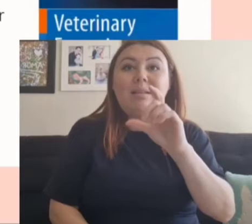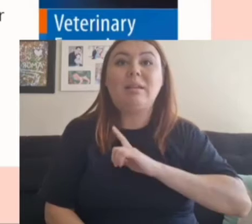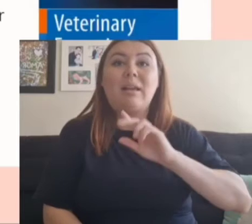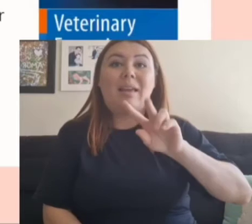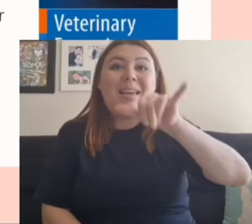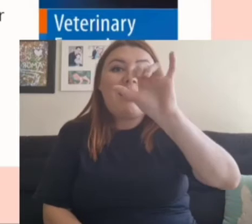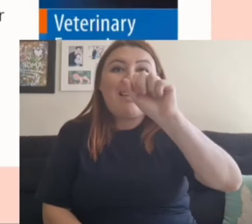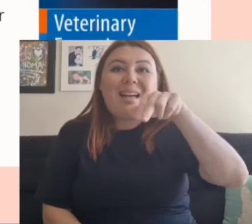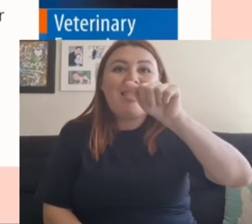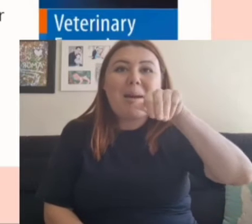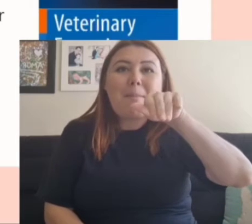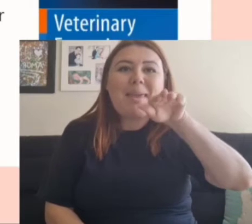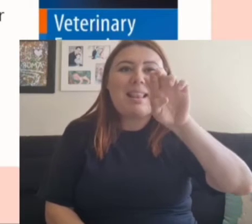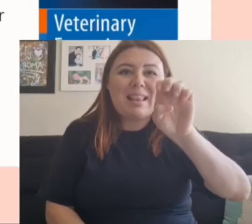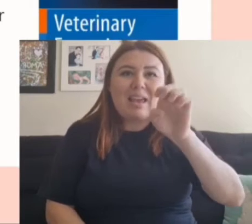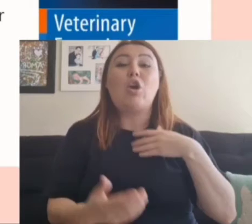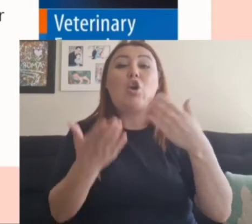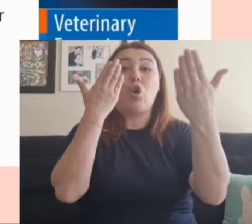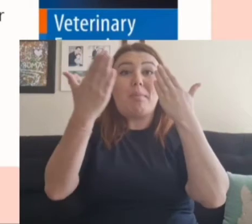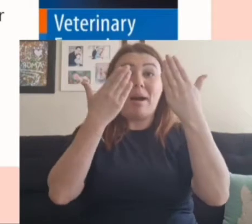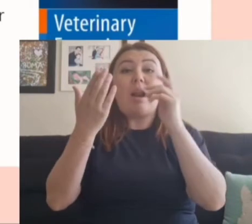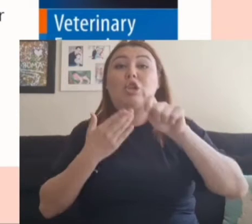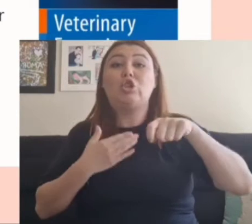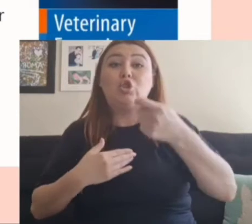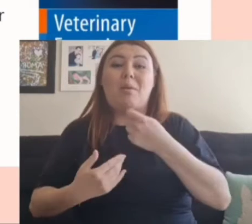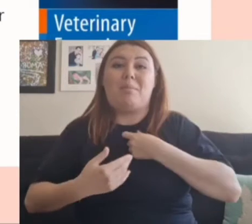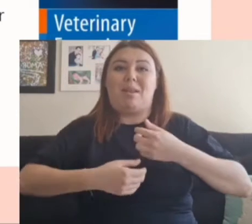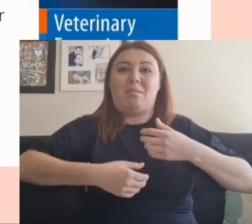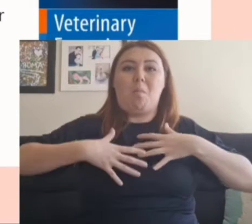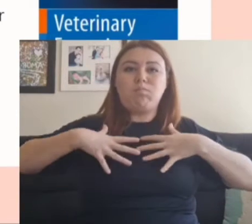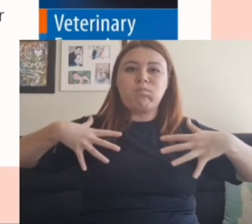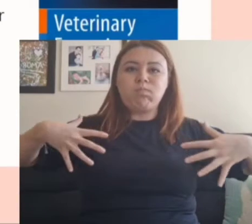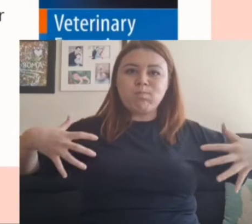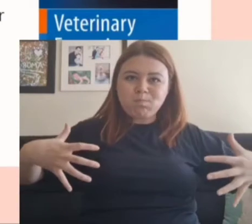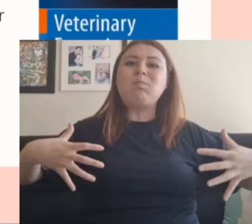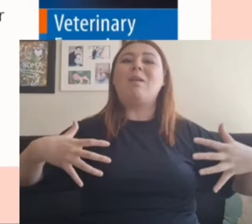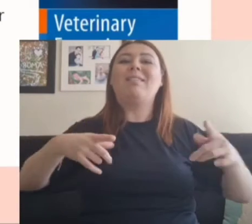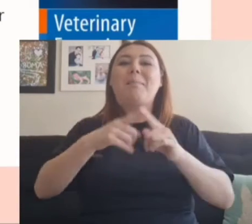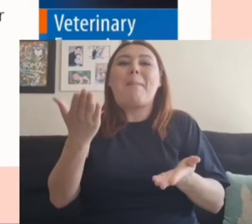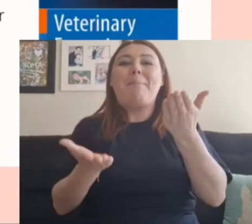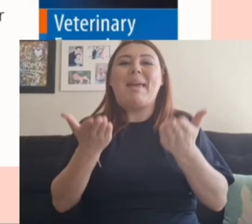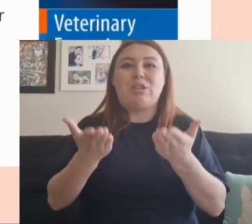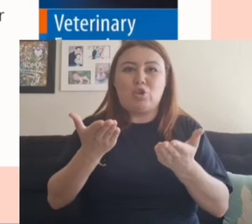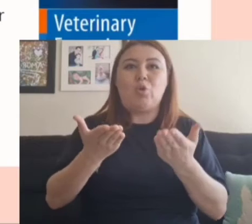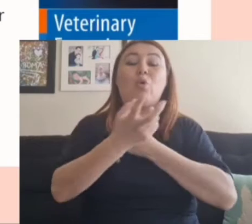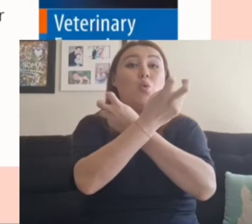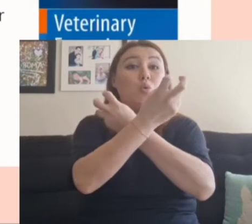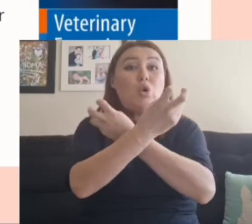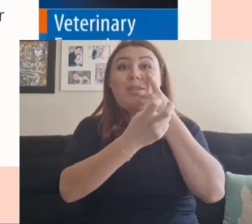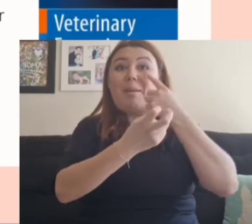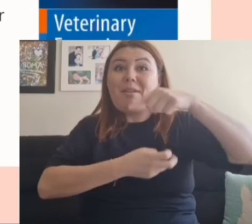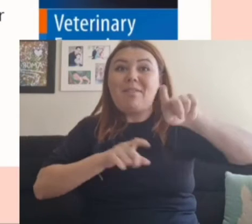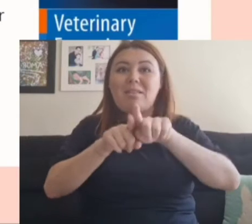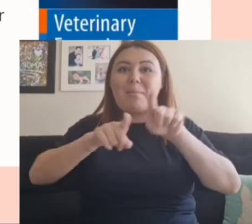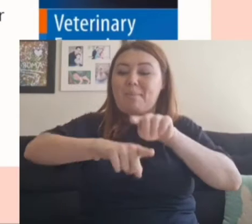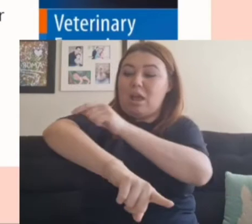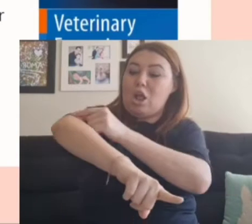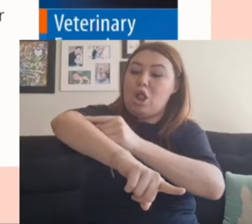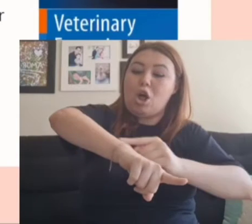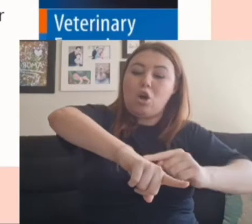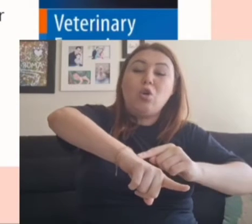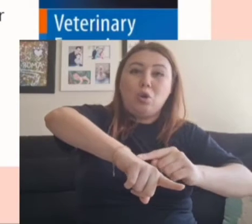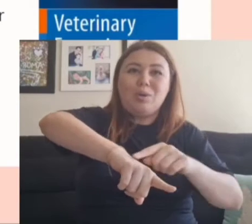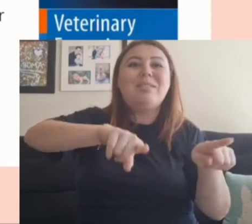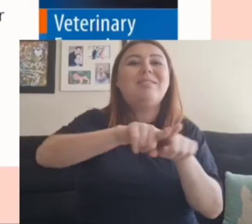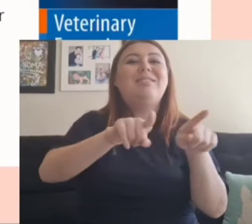é interessante que ele tem um foco em ossos longos e ossificação da pelve para estudar o aparecimento de patologias de crescimento do quadril e do cotovelo, como, por